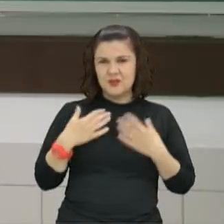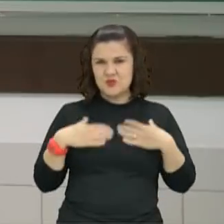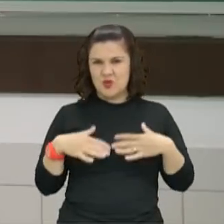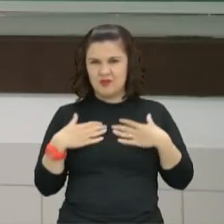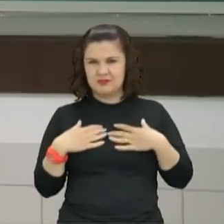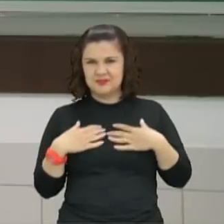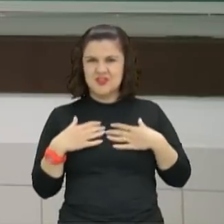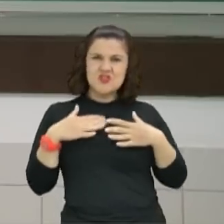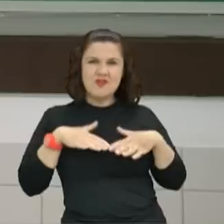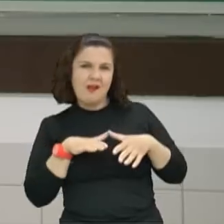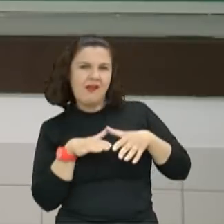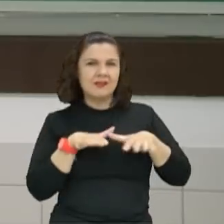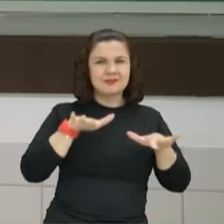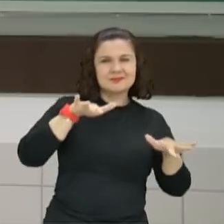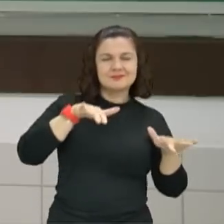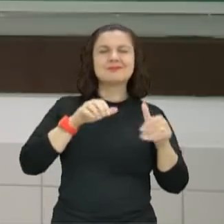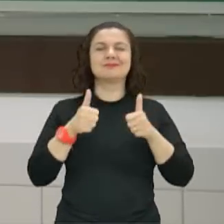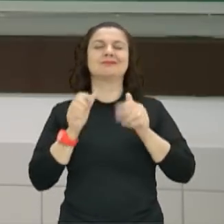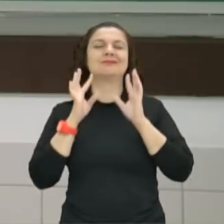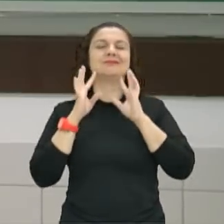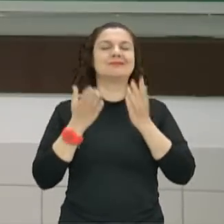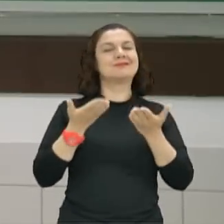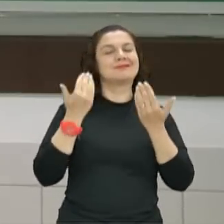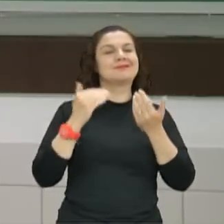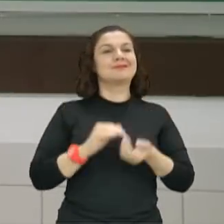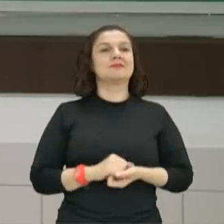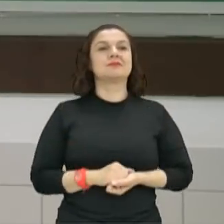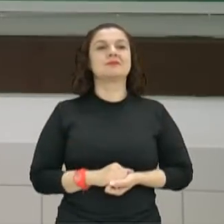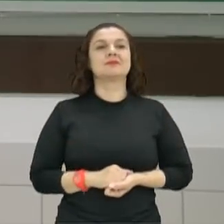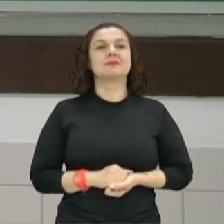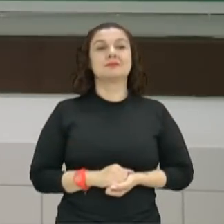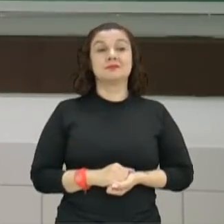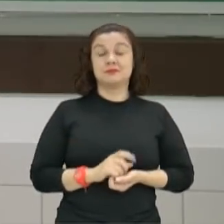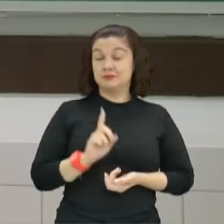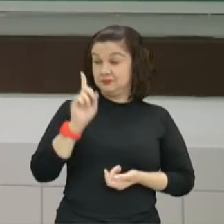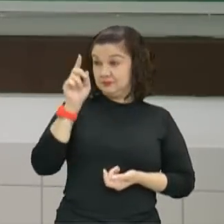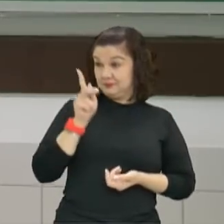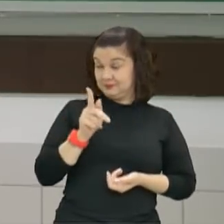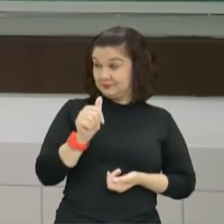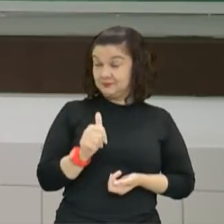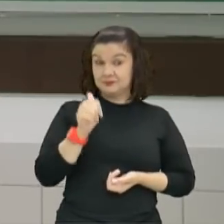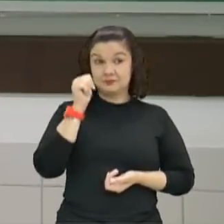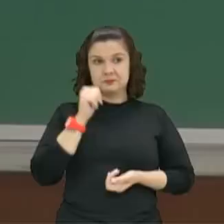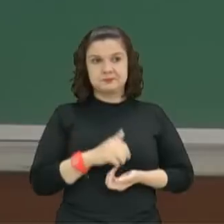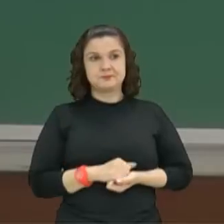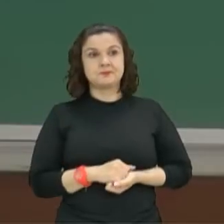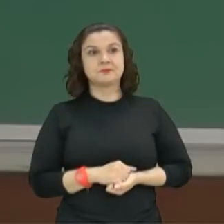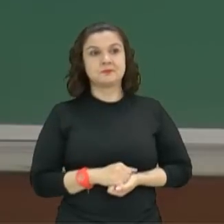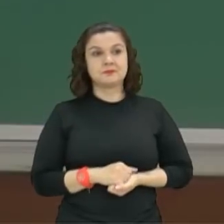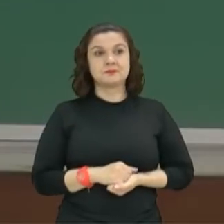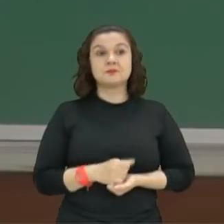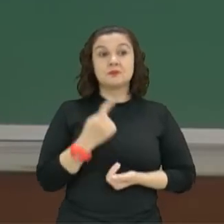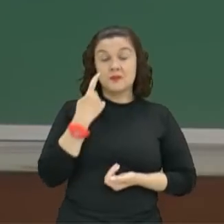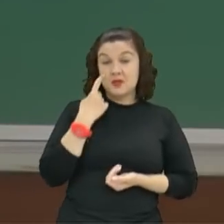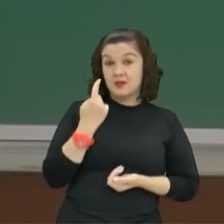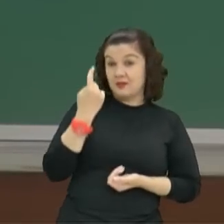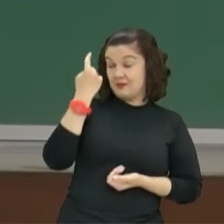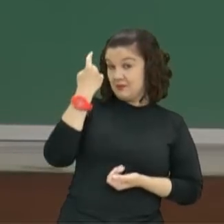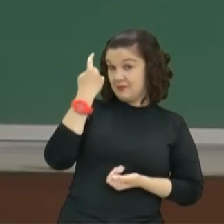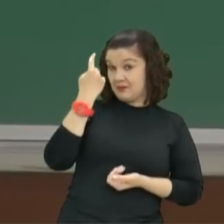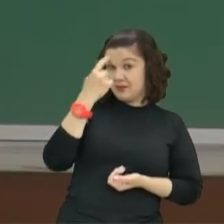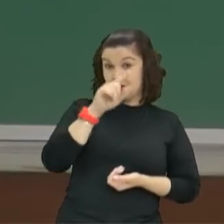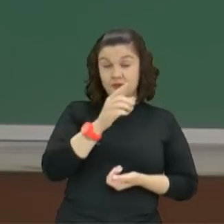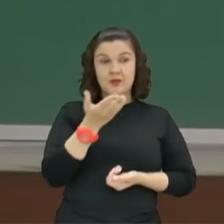suave? Suave da nave? Legal, né? Então vamos lá. Ó, continuando, tá? Então, repare que nós temos